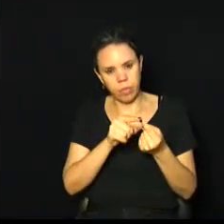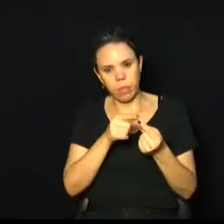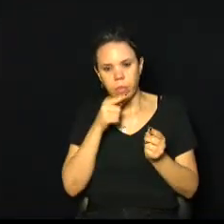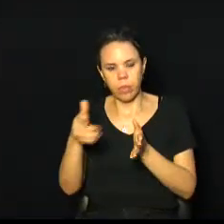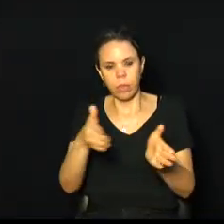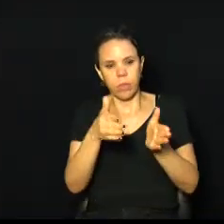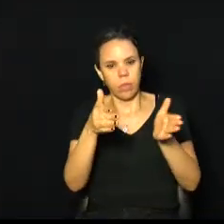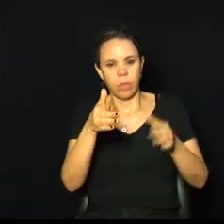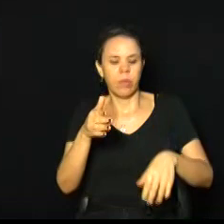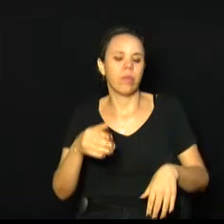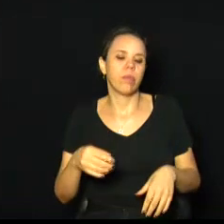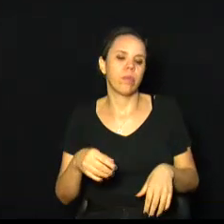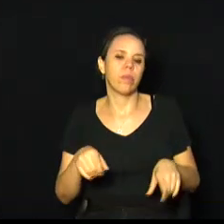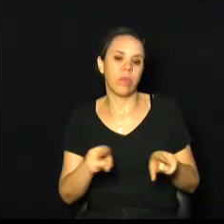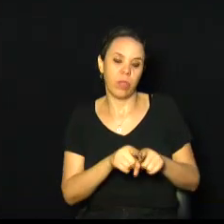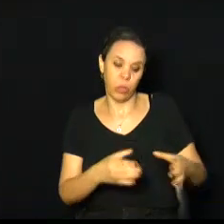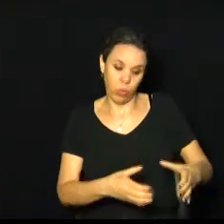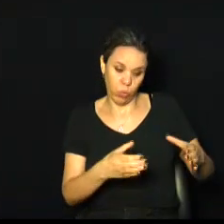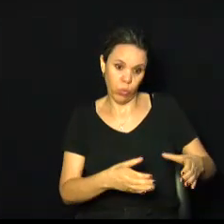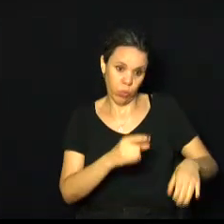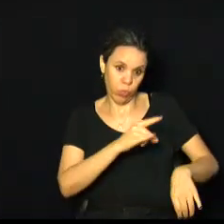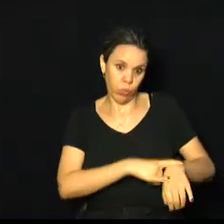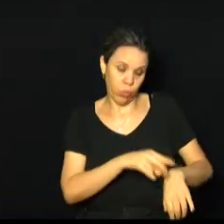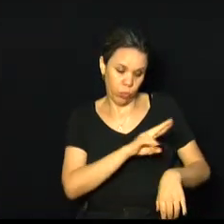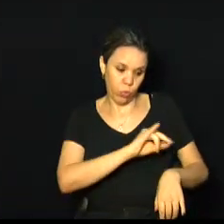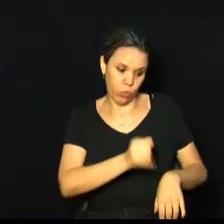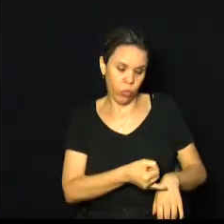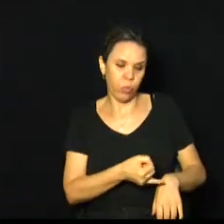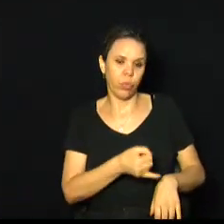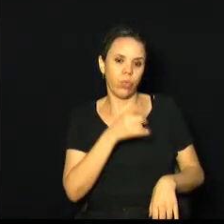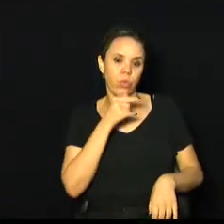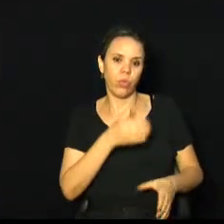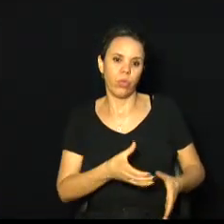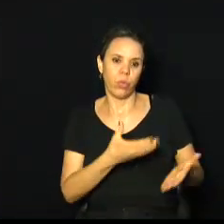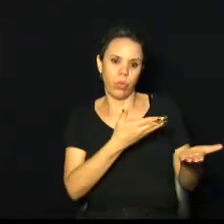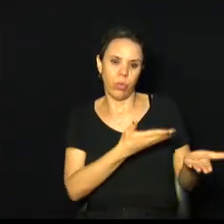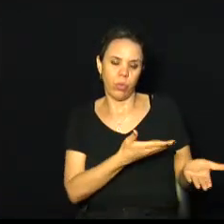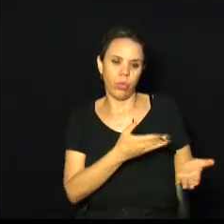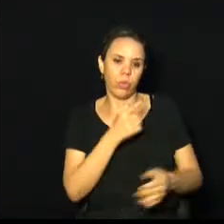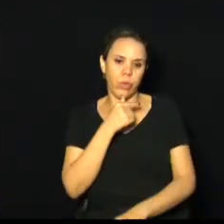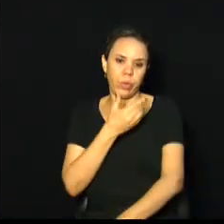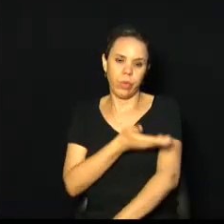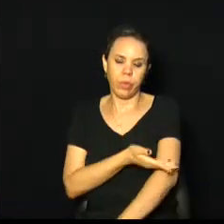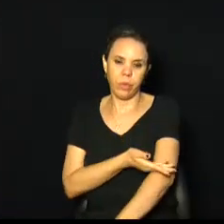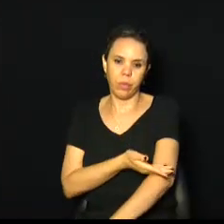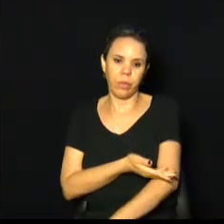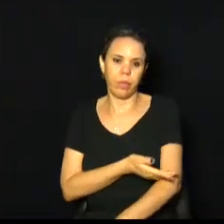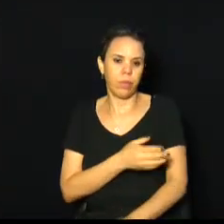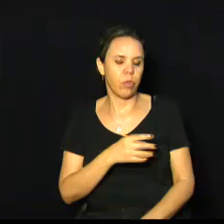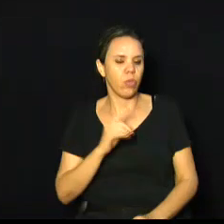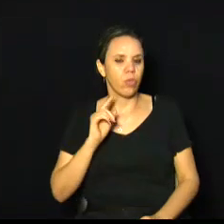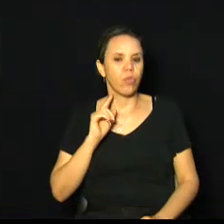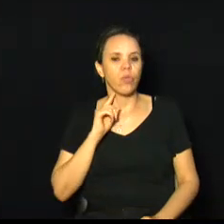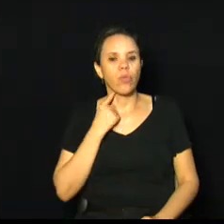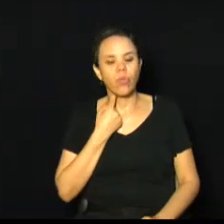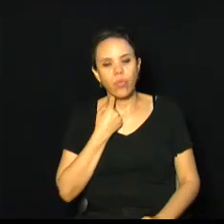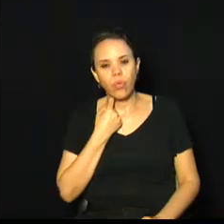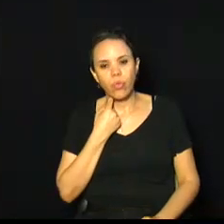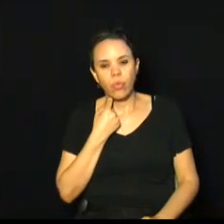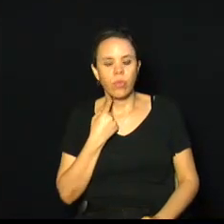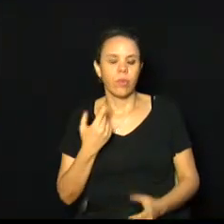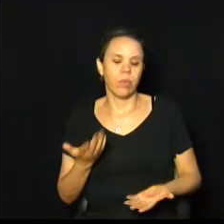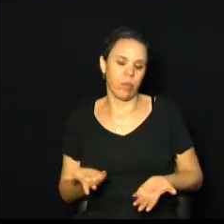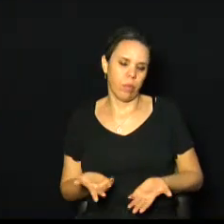da privada. Então, eu recebo água, no caso, não limpa para... né? Então,